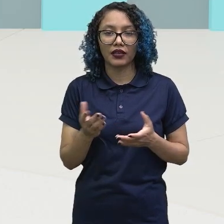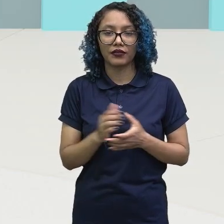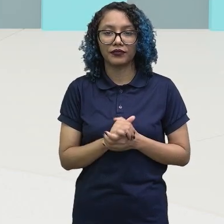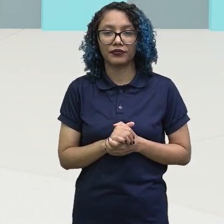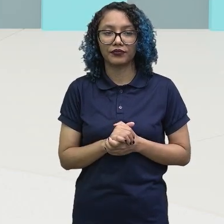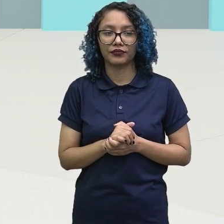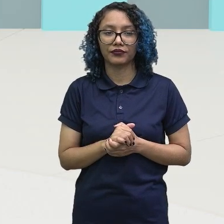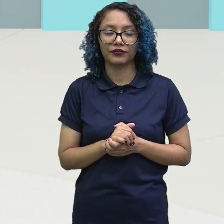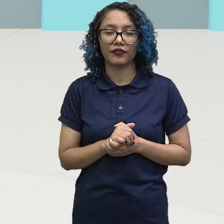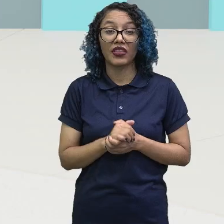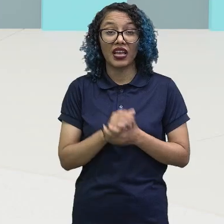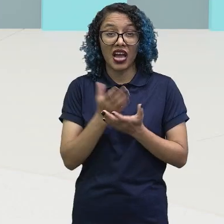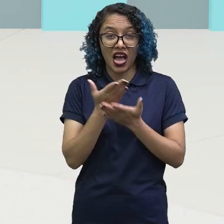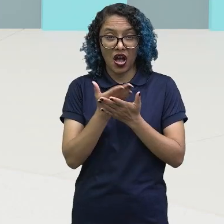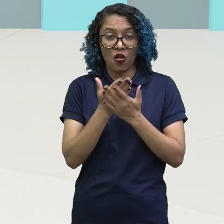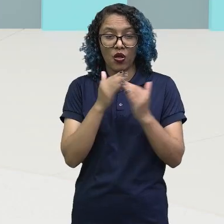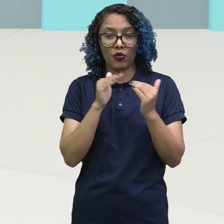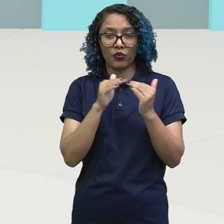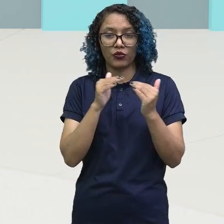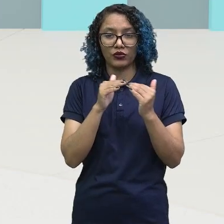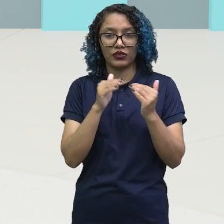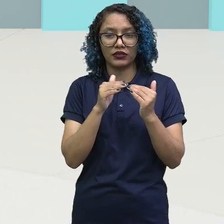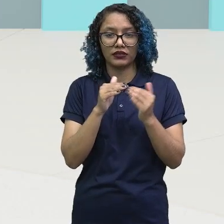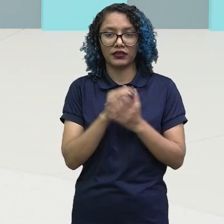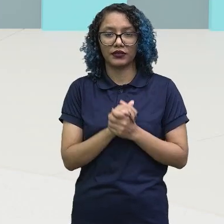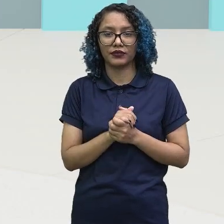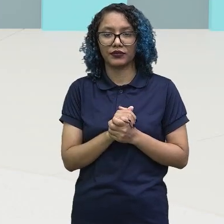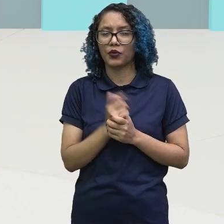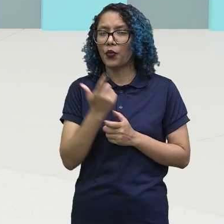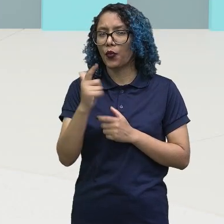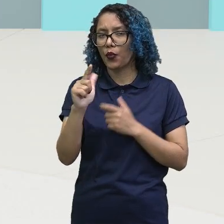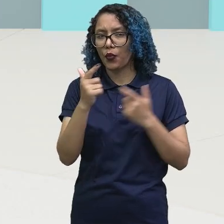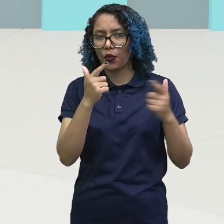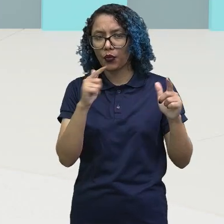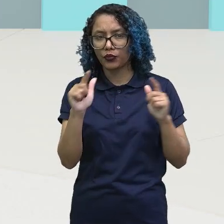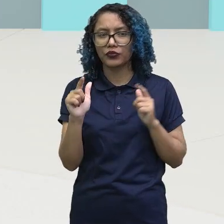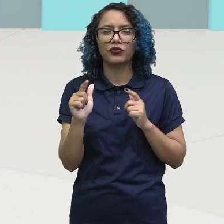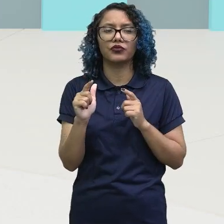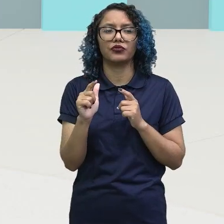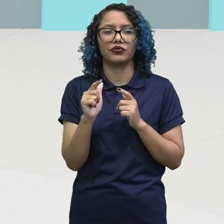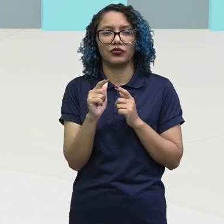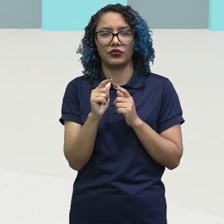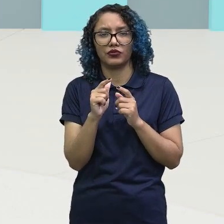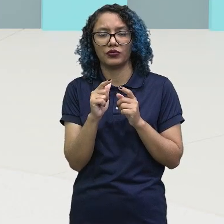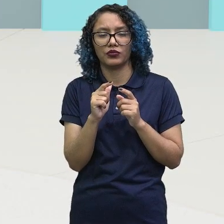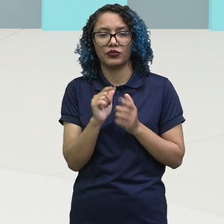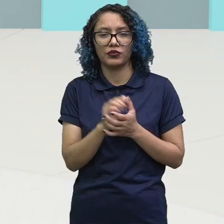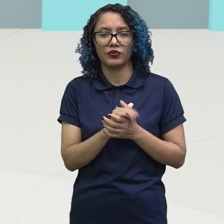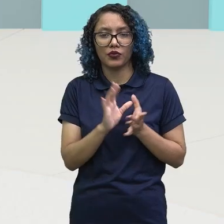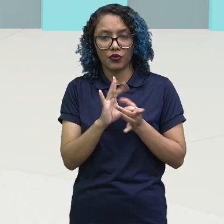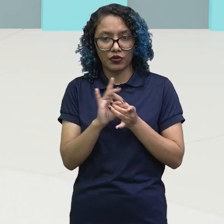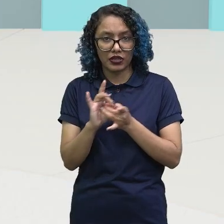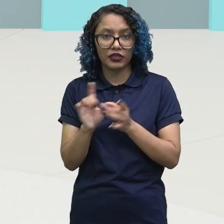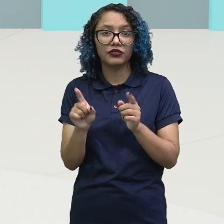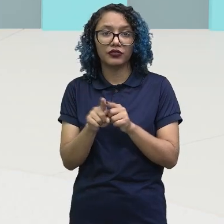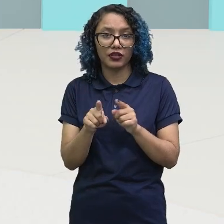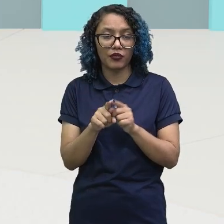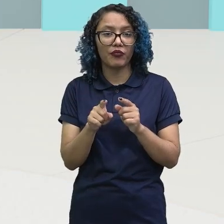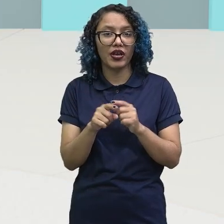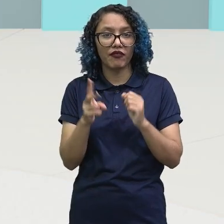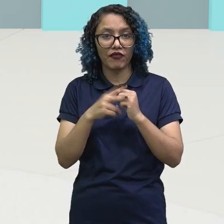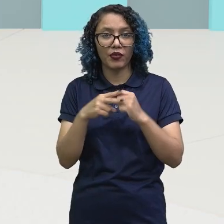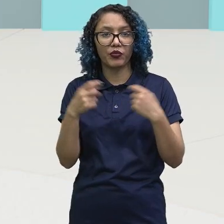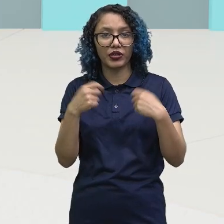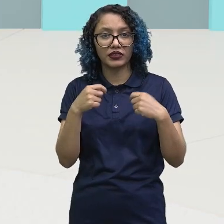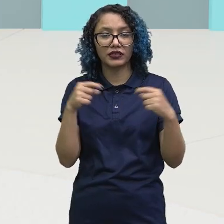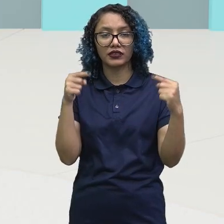de concordância, nós temos aí outras situações que o verbo precisa concordar com o sujeito, mas